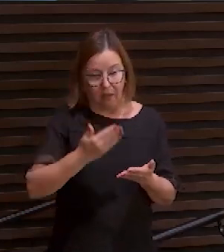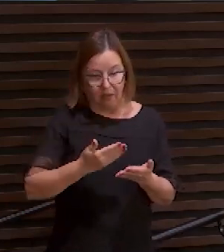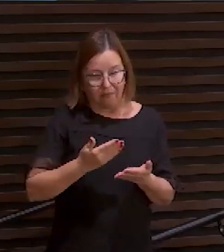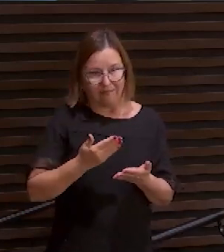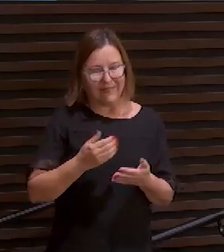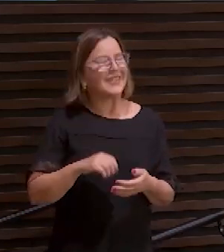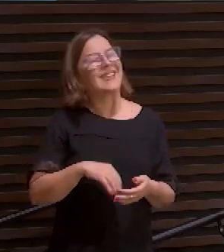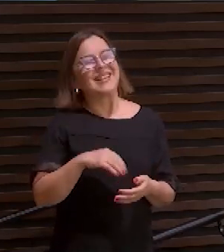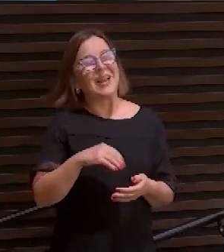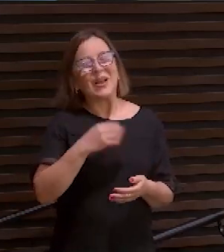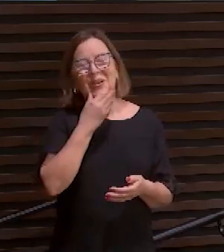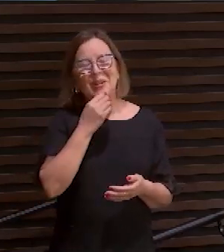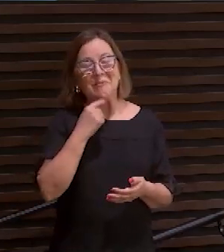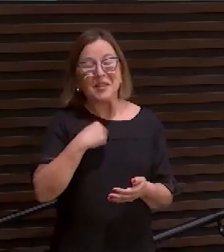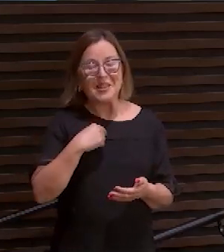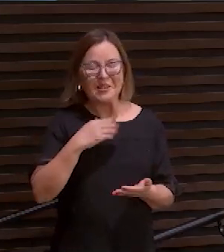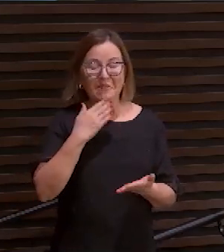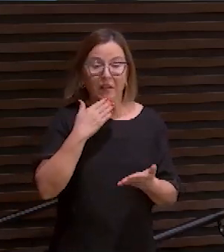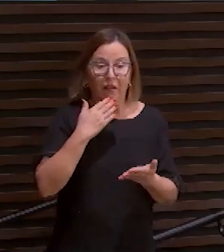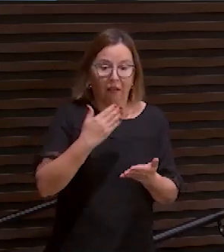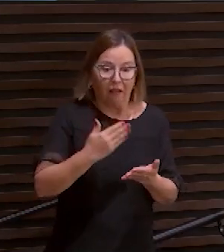marido dela.